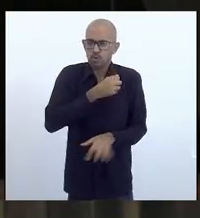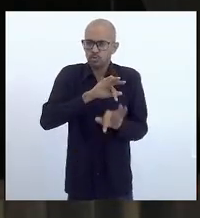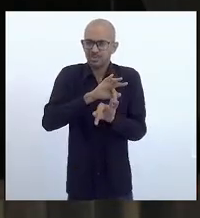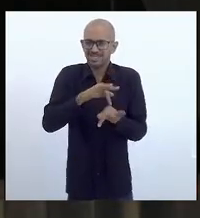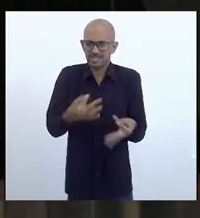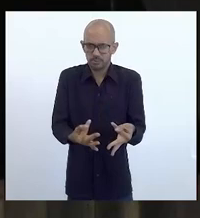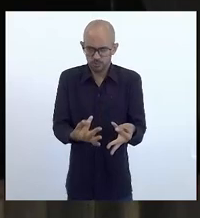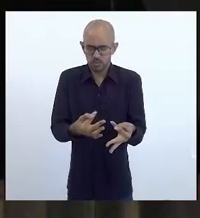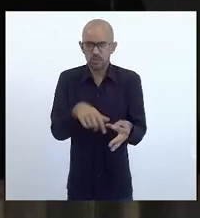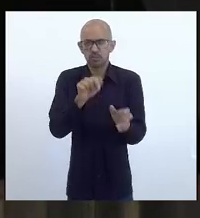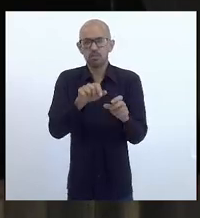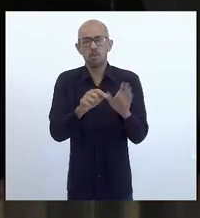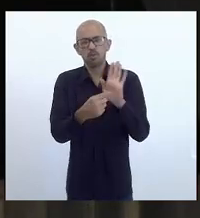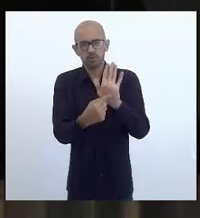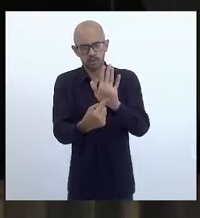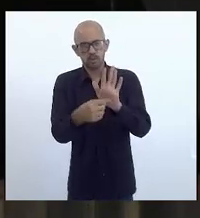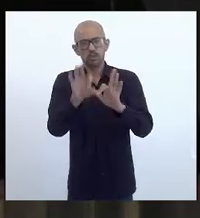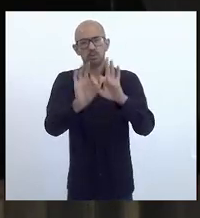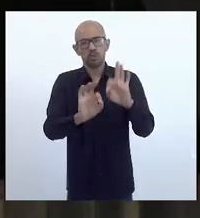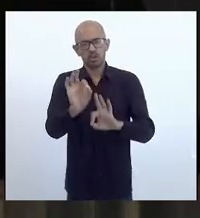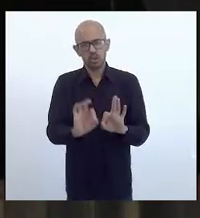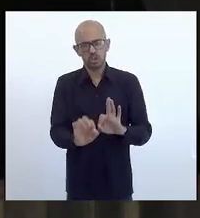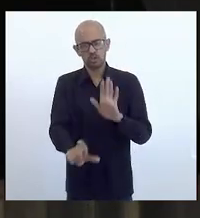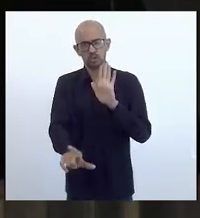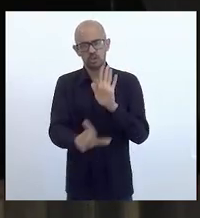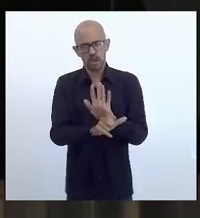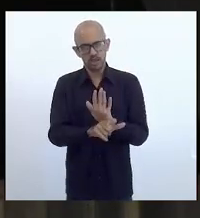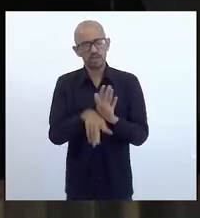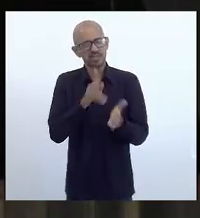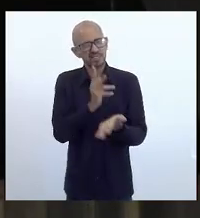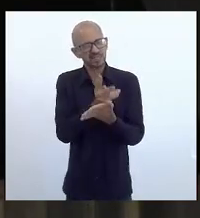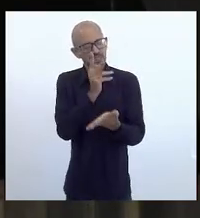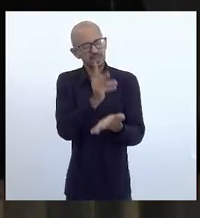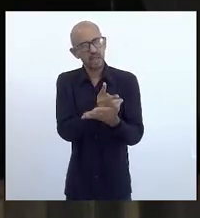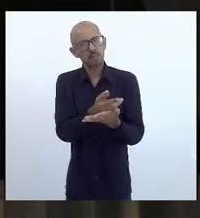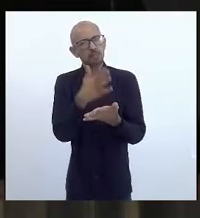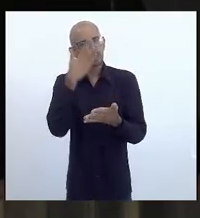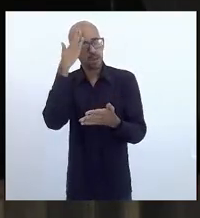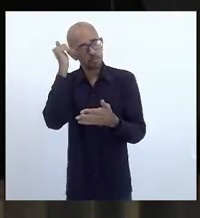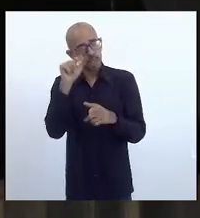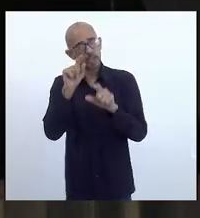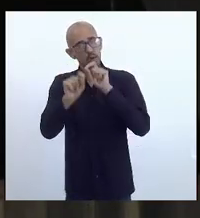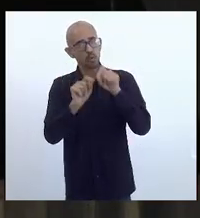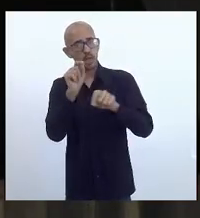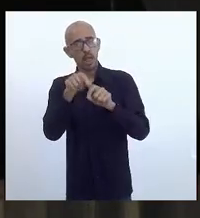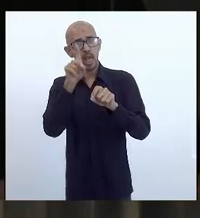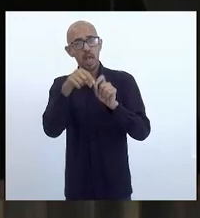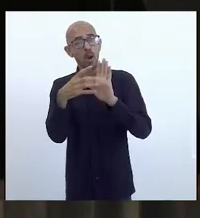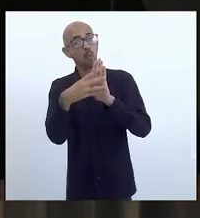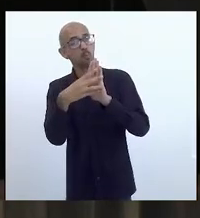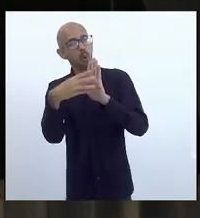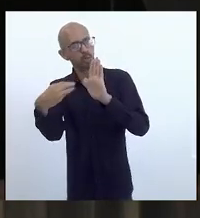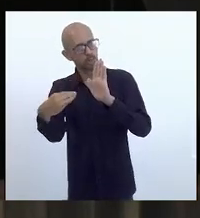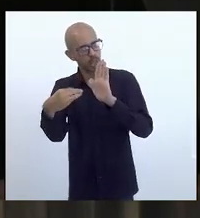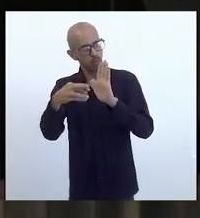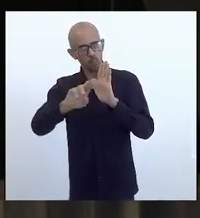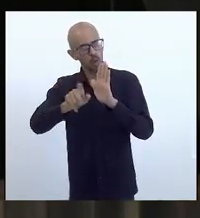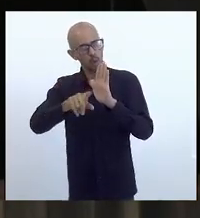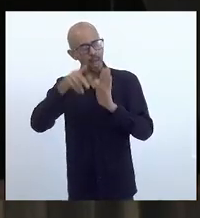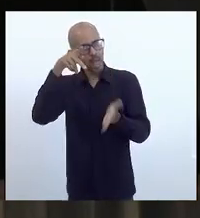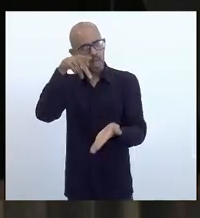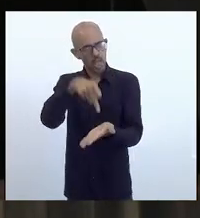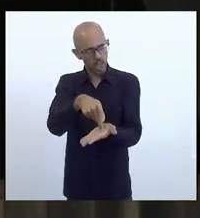de lei, sabendo sempre que o que a gente está discutindo aqui é um projeto ideal, né? Há uma apresentação